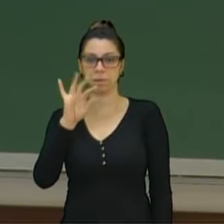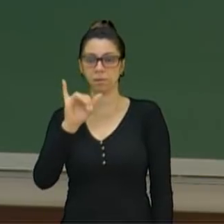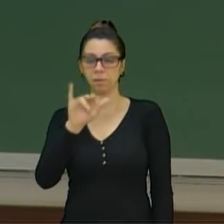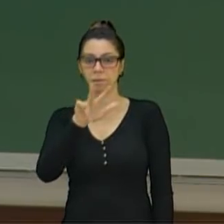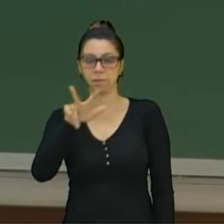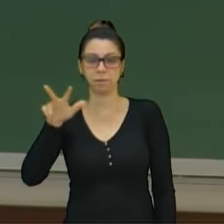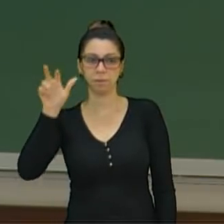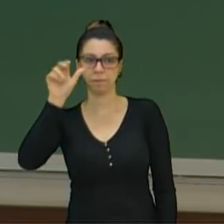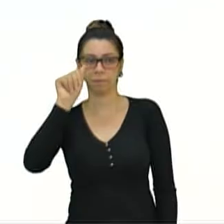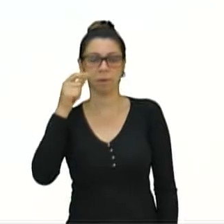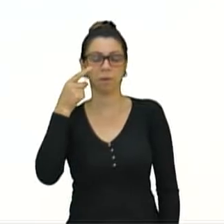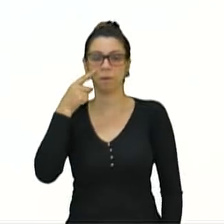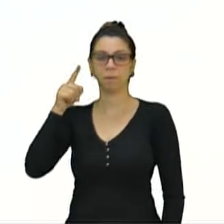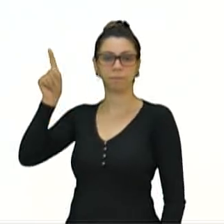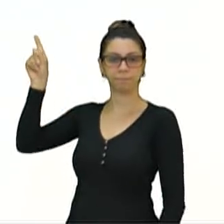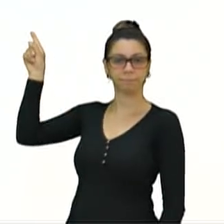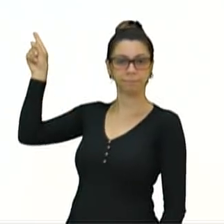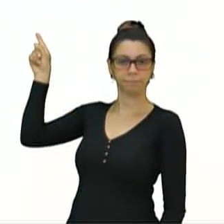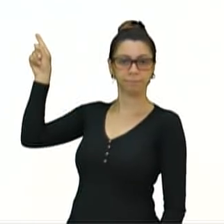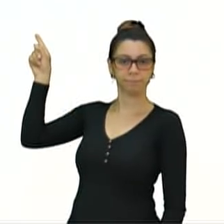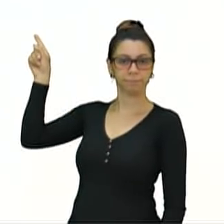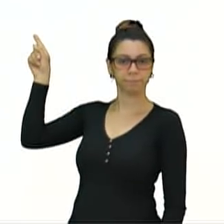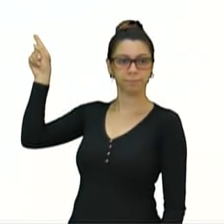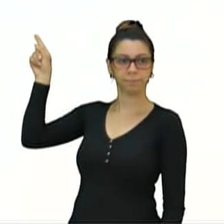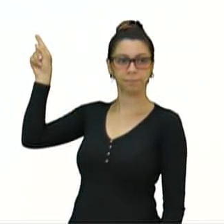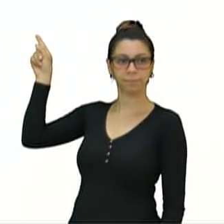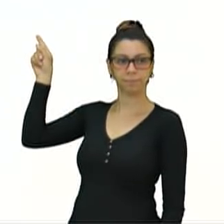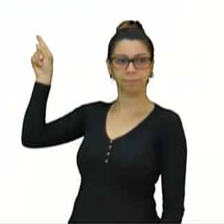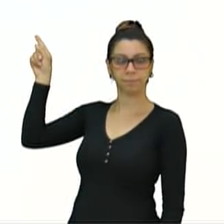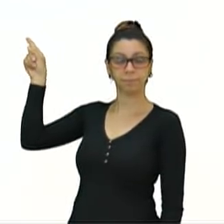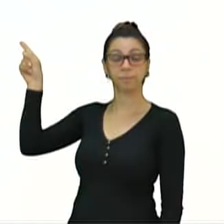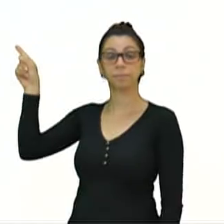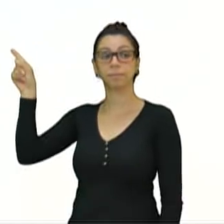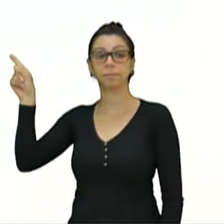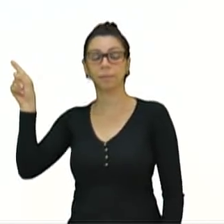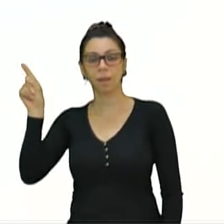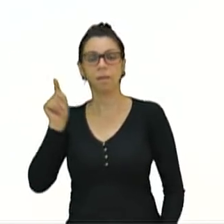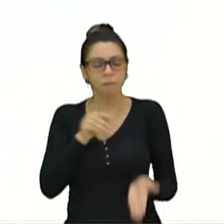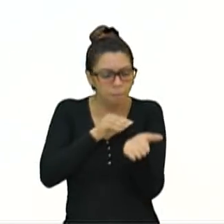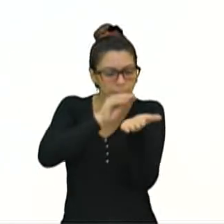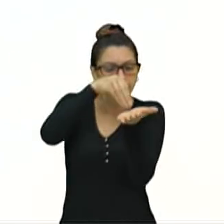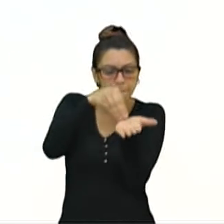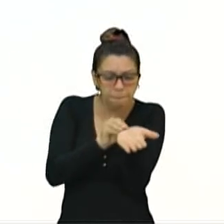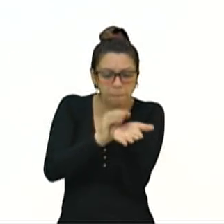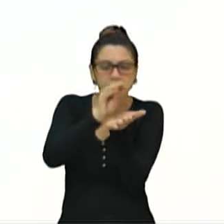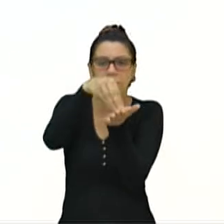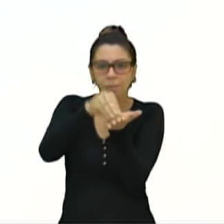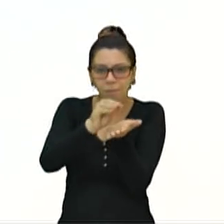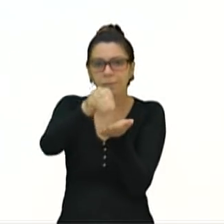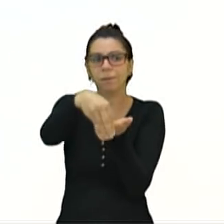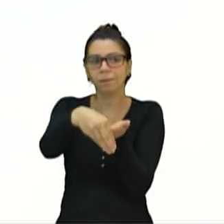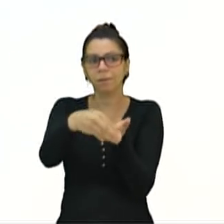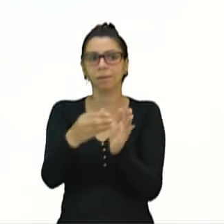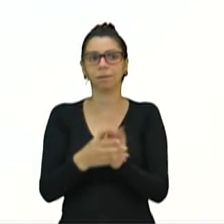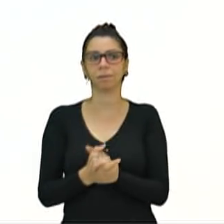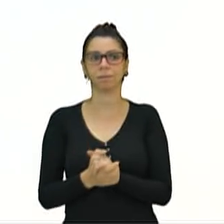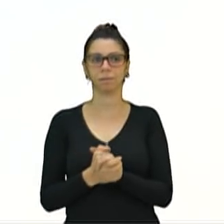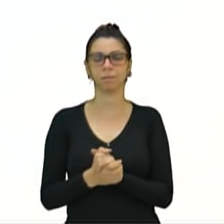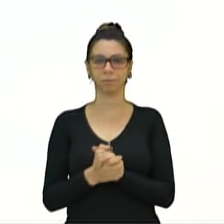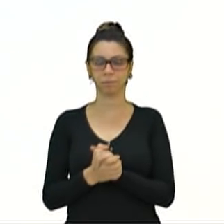boca, tenho a língua, vejo essas irregularidades. São